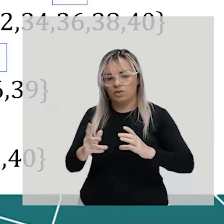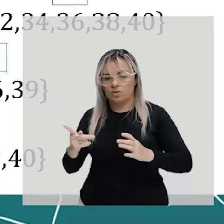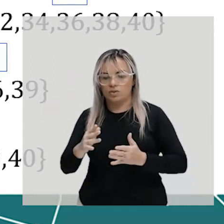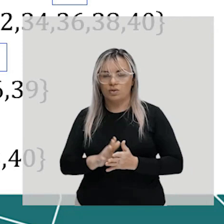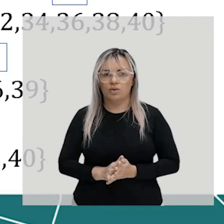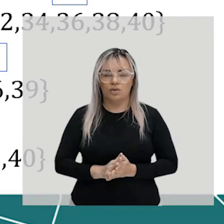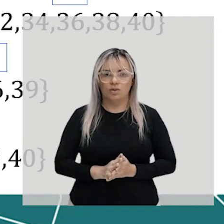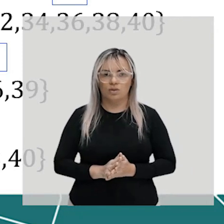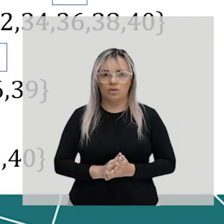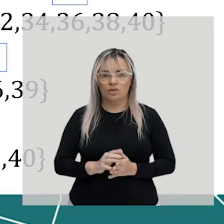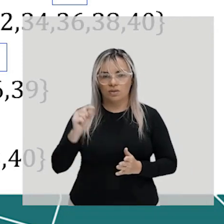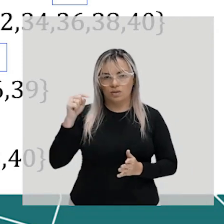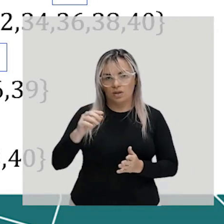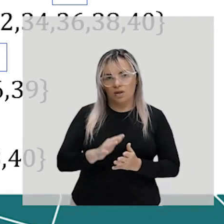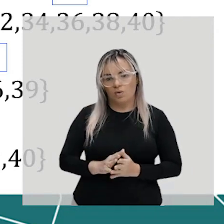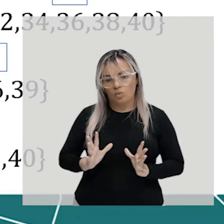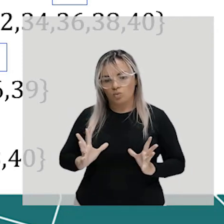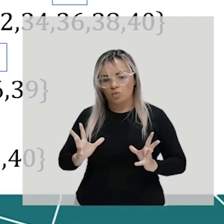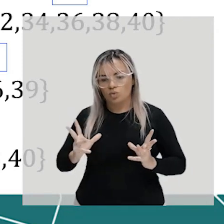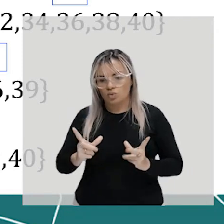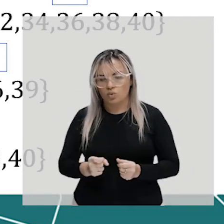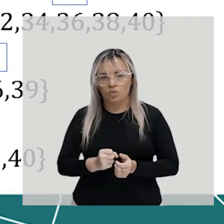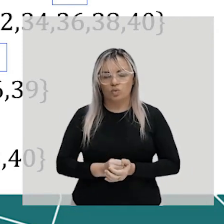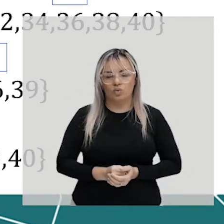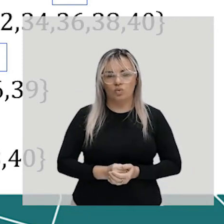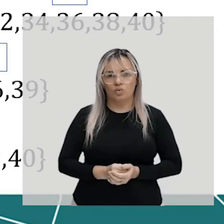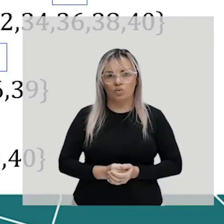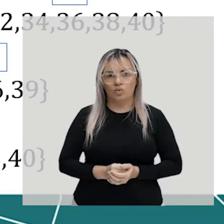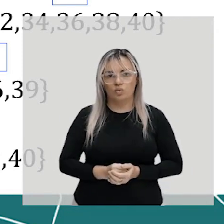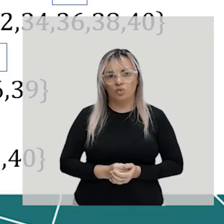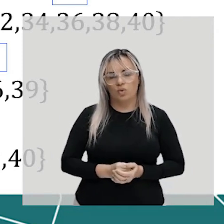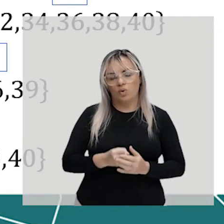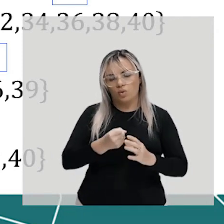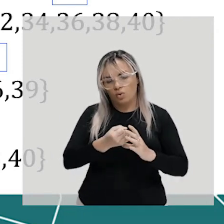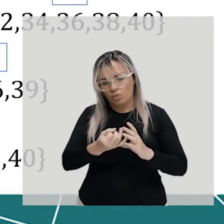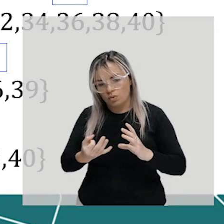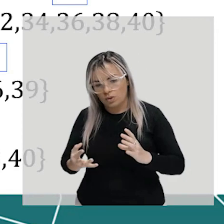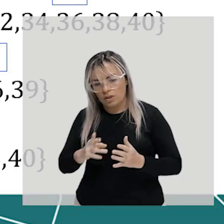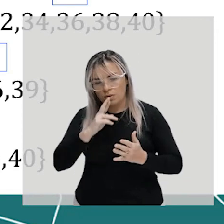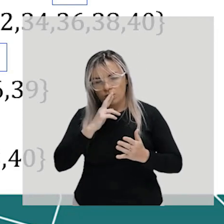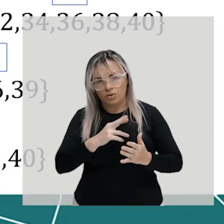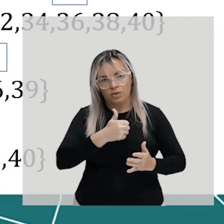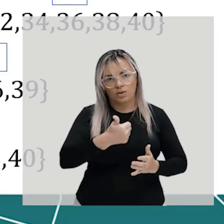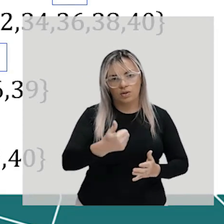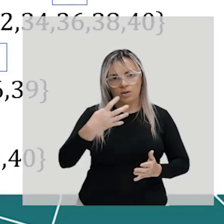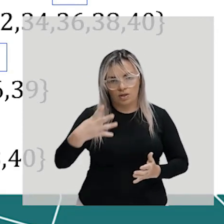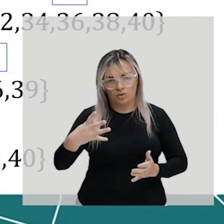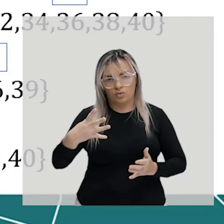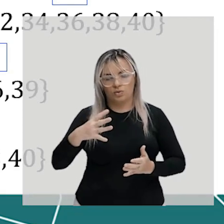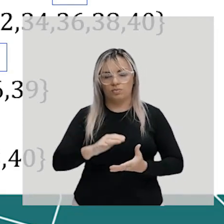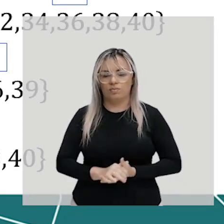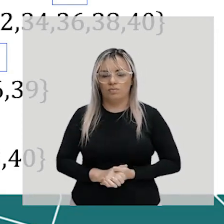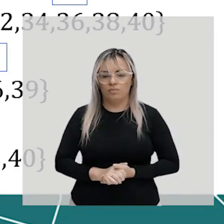14 elementos Agora sim a gente finaliza a questão e dá a resposta correta tá belezinha perceba que